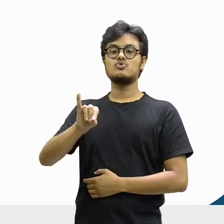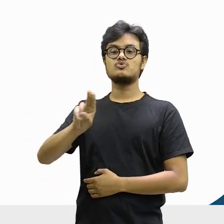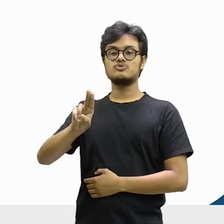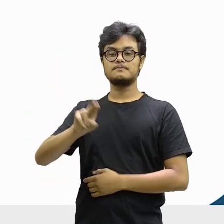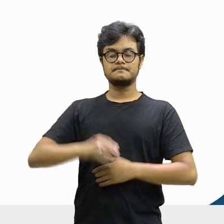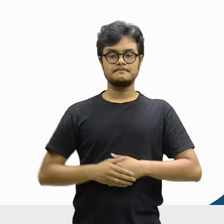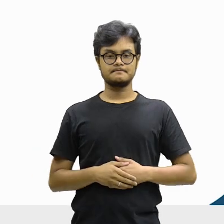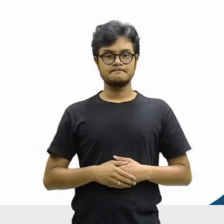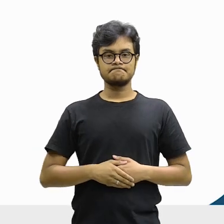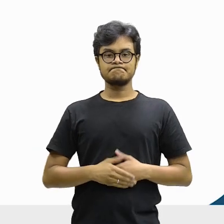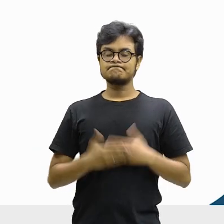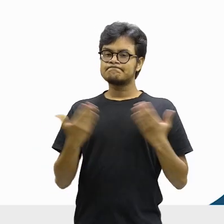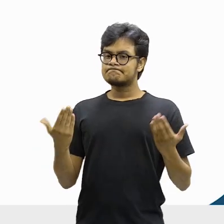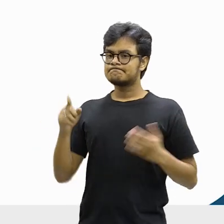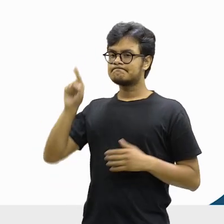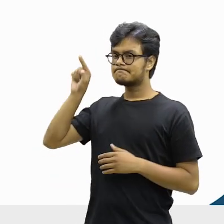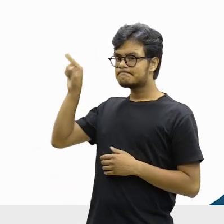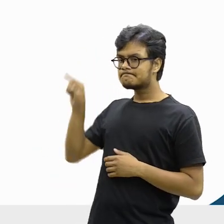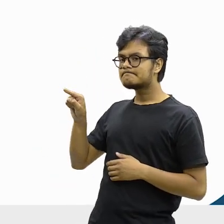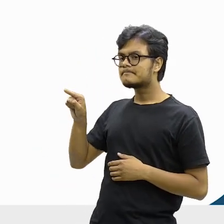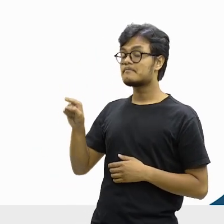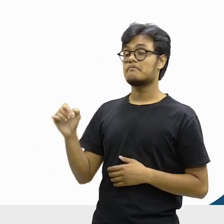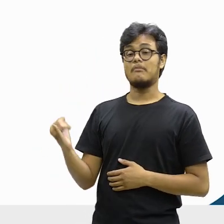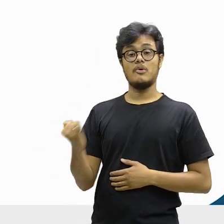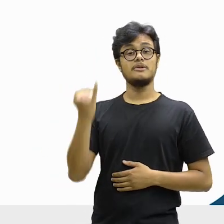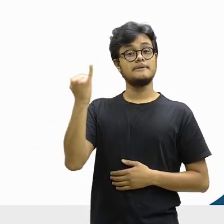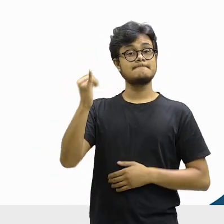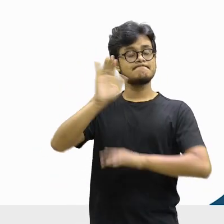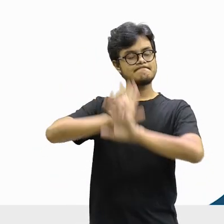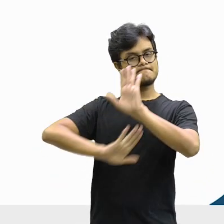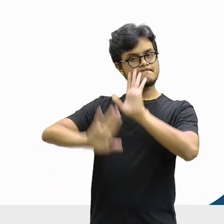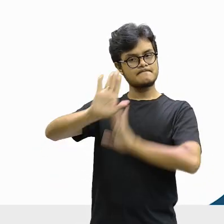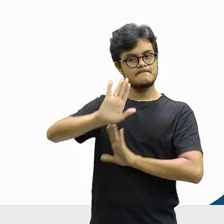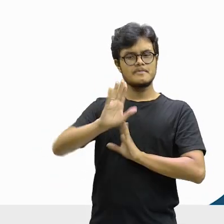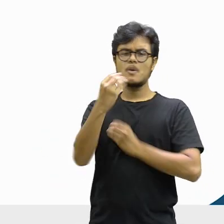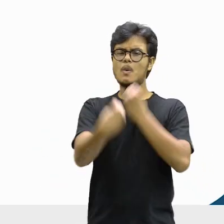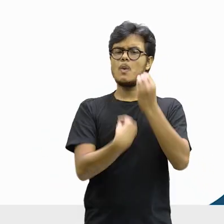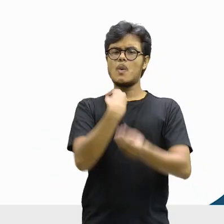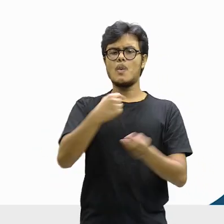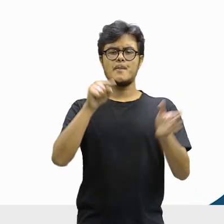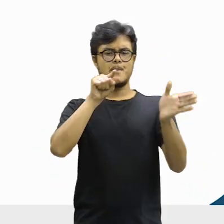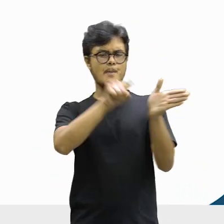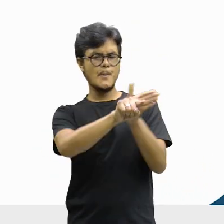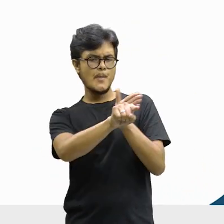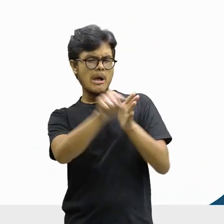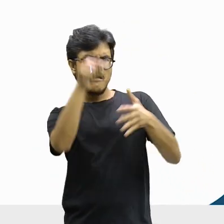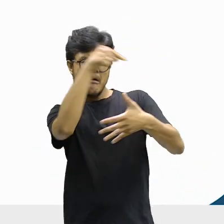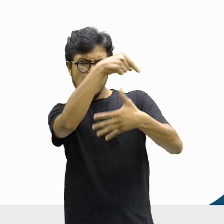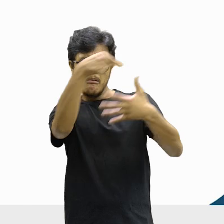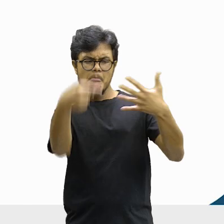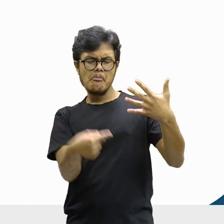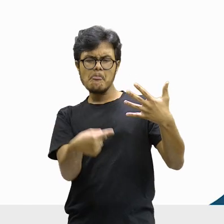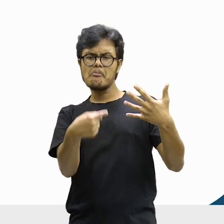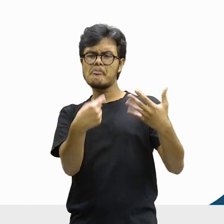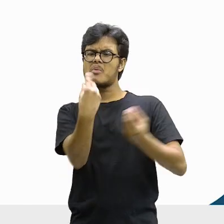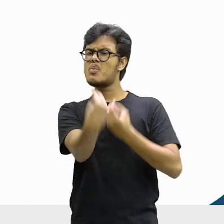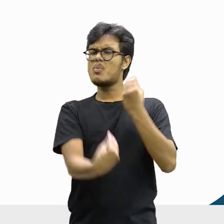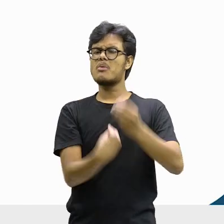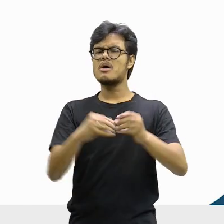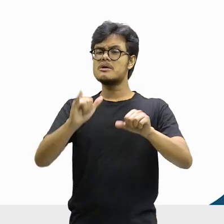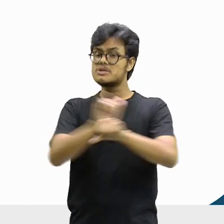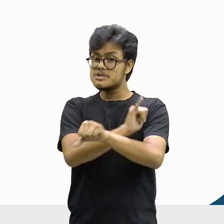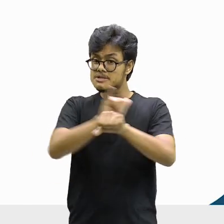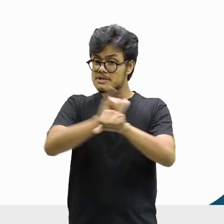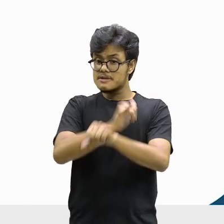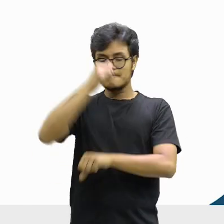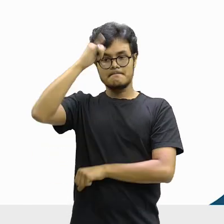aí, extremamente importante esses detalhes, e a gente vai matar essa questão aí. A relação entre tipos de